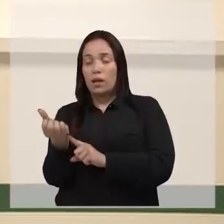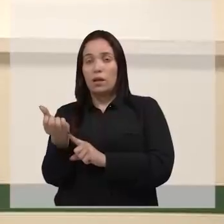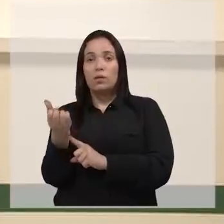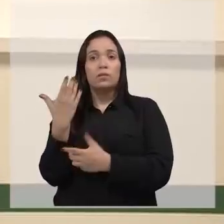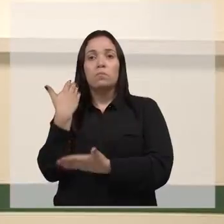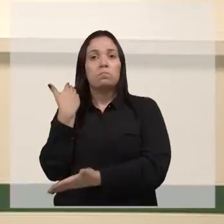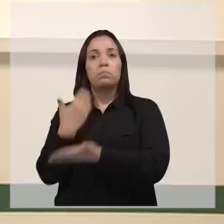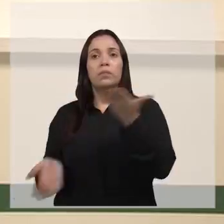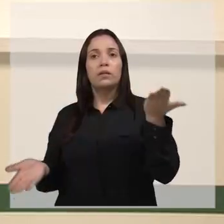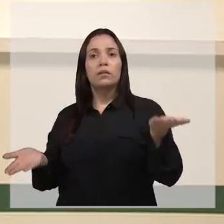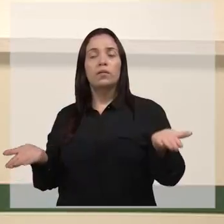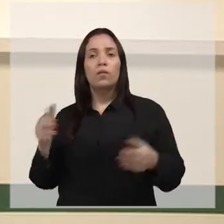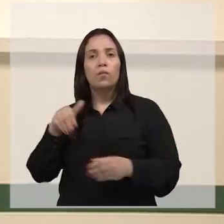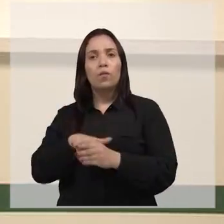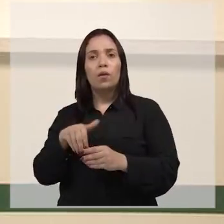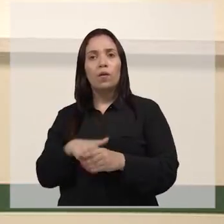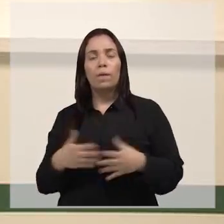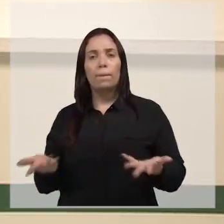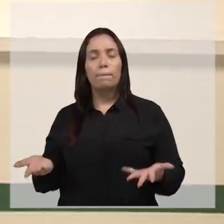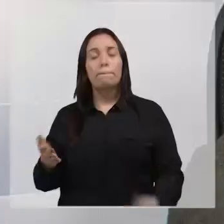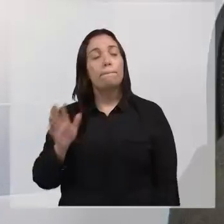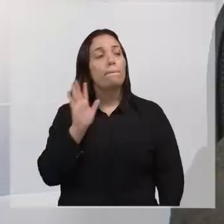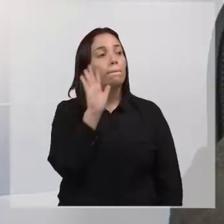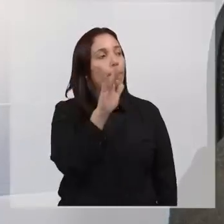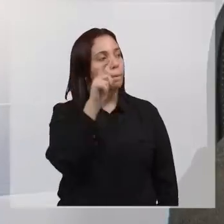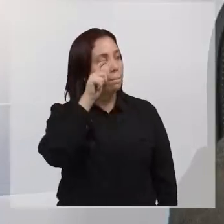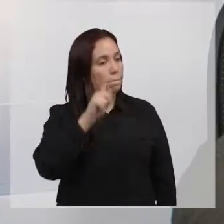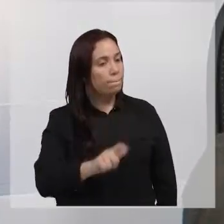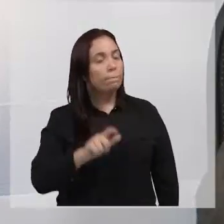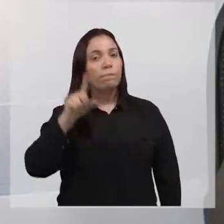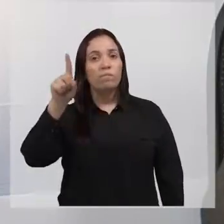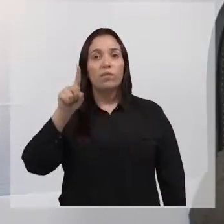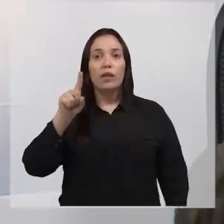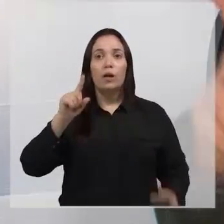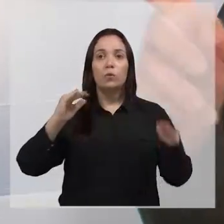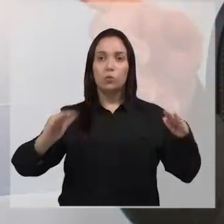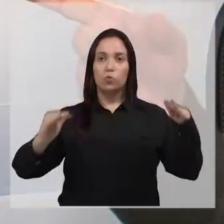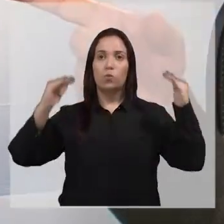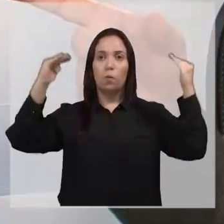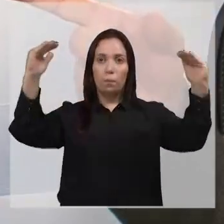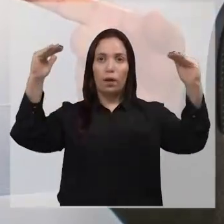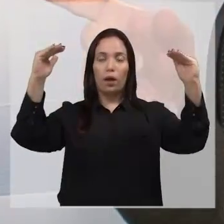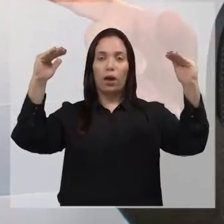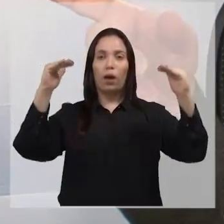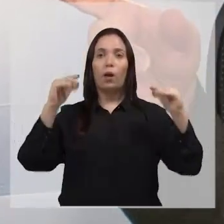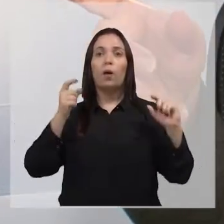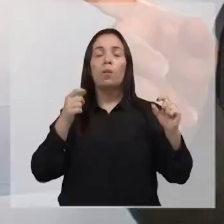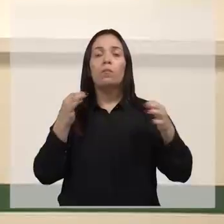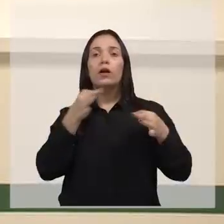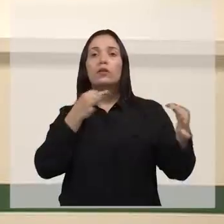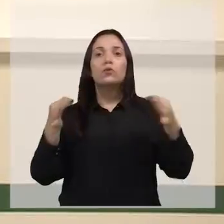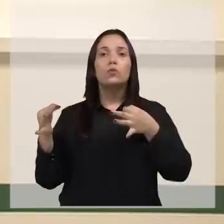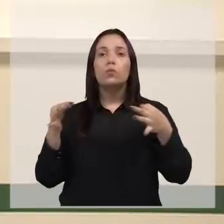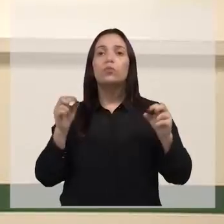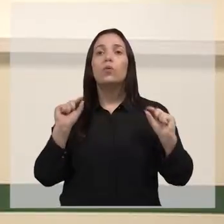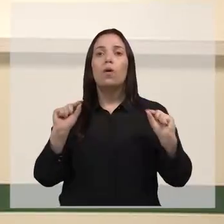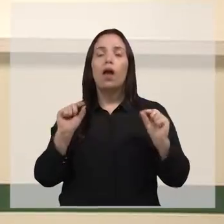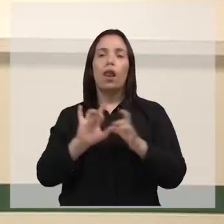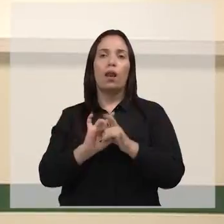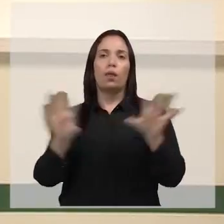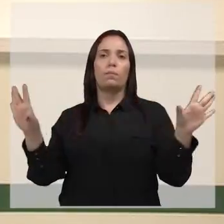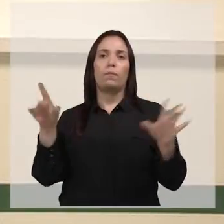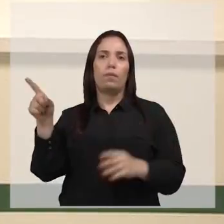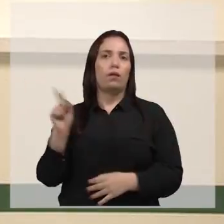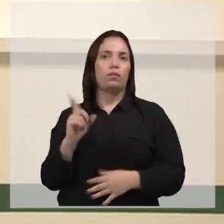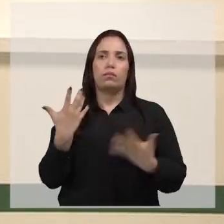passagem, implementados. interessante, no Supremo não foi discutido o mérito da questão, foi o habeas corpus. O habeas corpus, negaram a soltura dele. A soltura né?